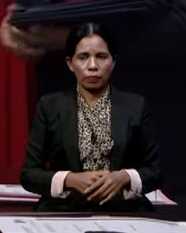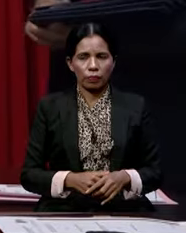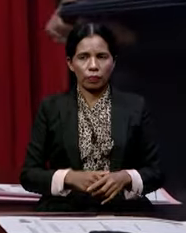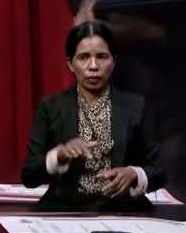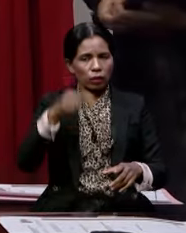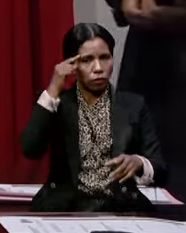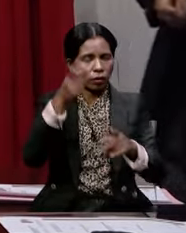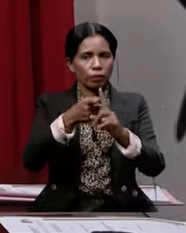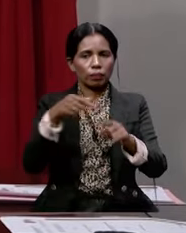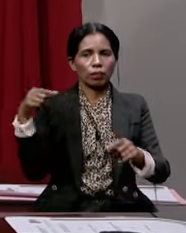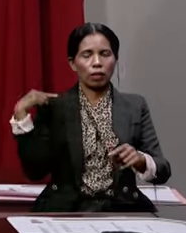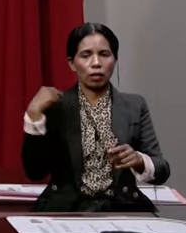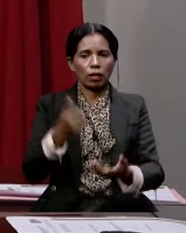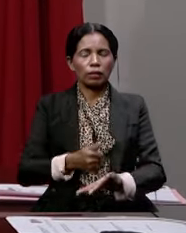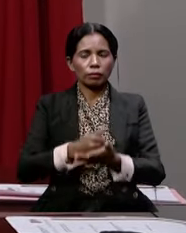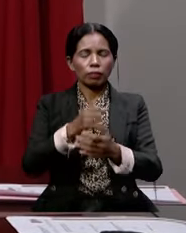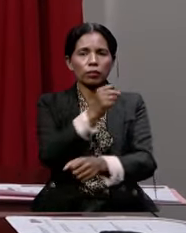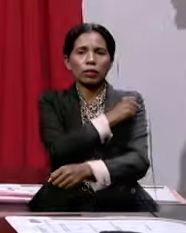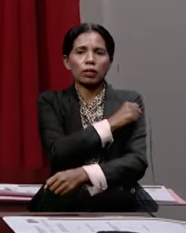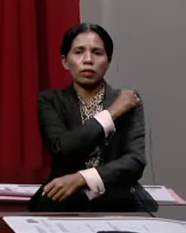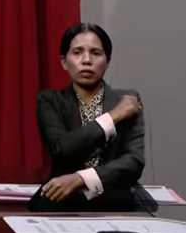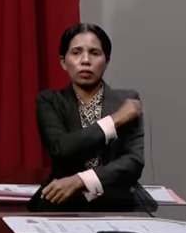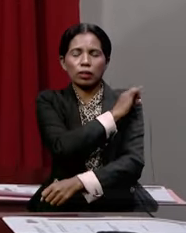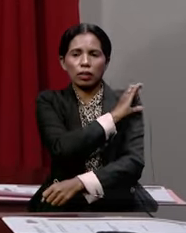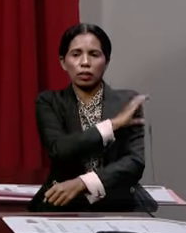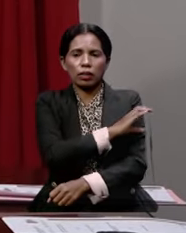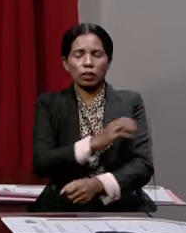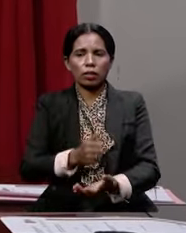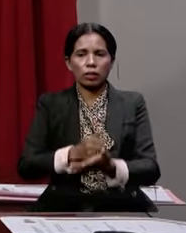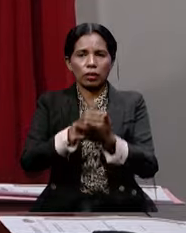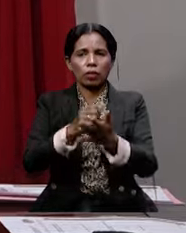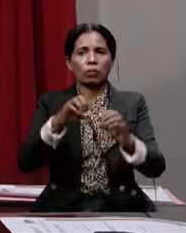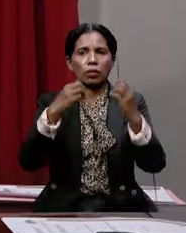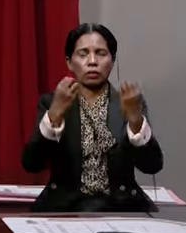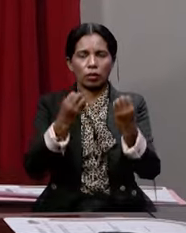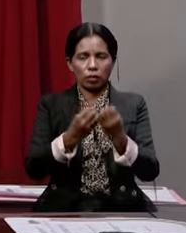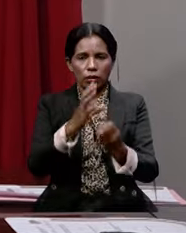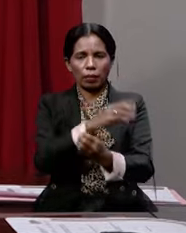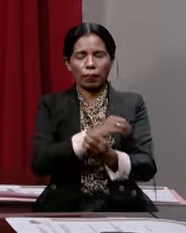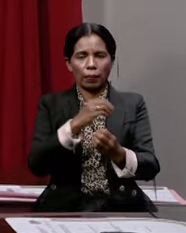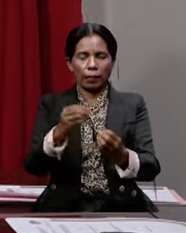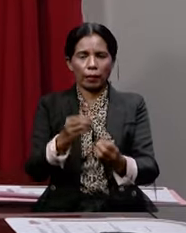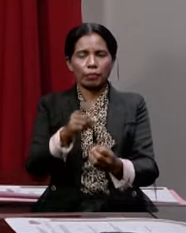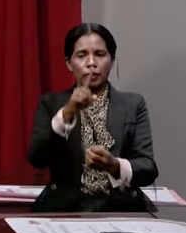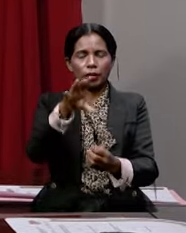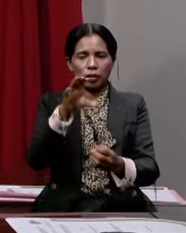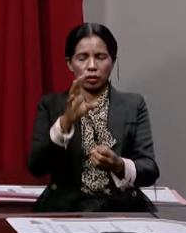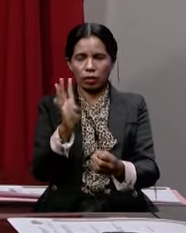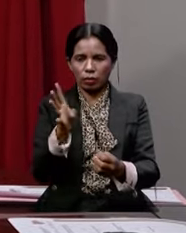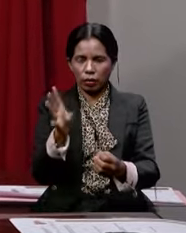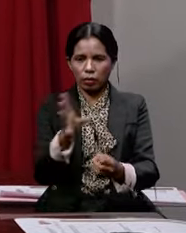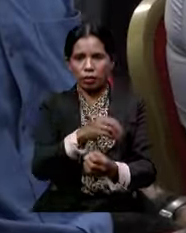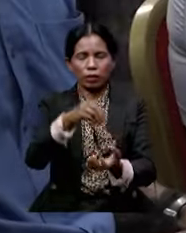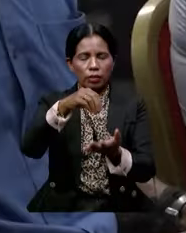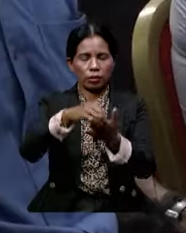Governo Lihusi Gabinete e Apoio Sociedade Civil apoia orçamento Tokonen para organização Sociedade Civil Atusida Hatnulu Recin, neve